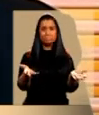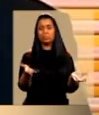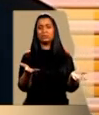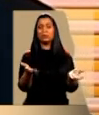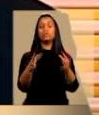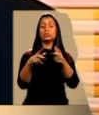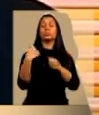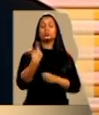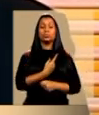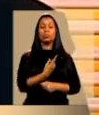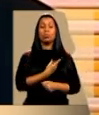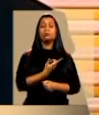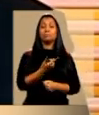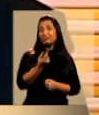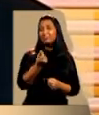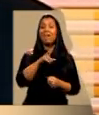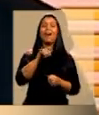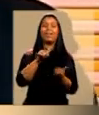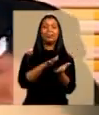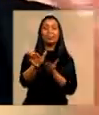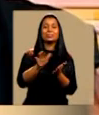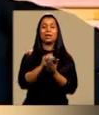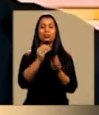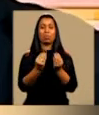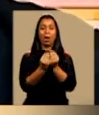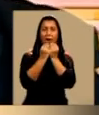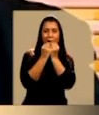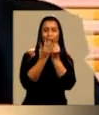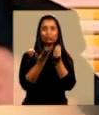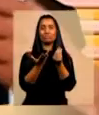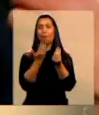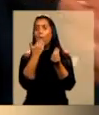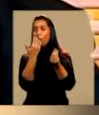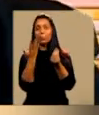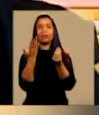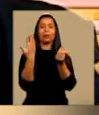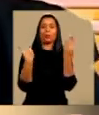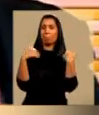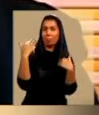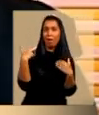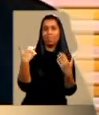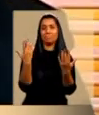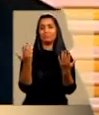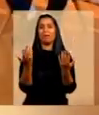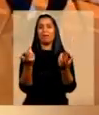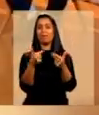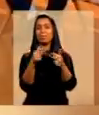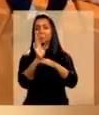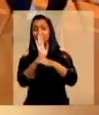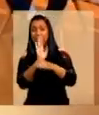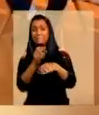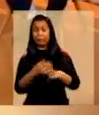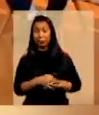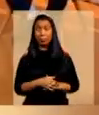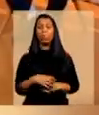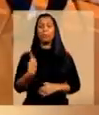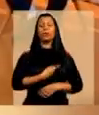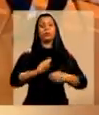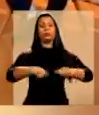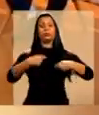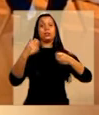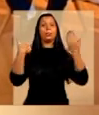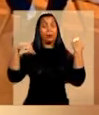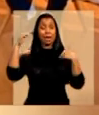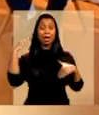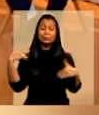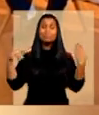porque, assim, todos nós acabamos tendo ou um lanche, de repente, um alimento fora cinema, do horário, um cinema. A gente